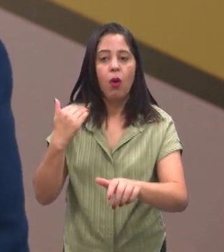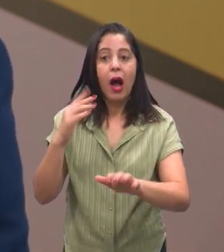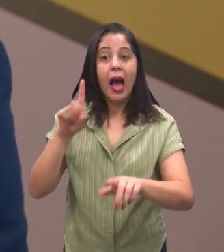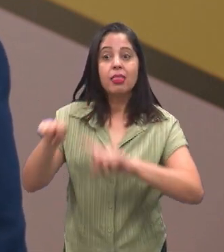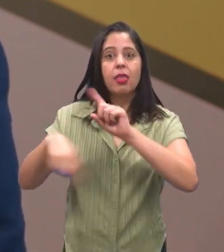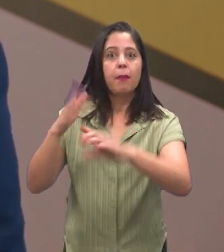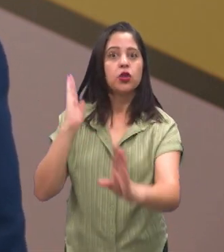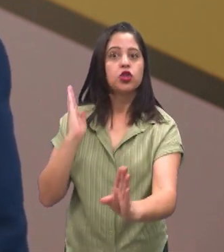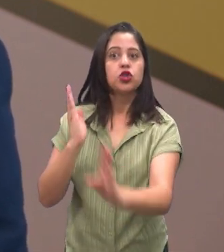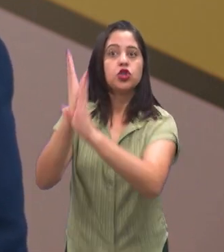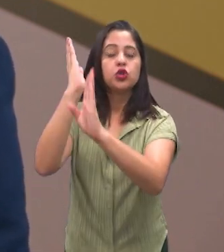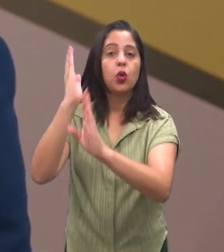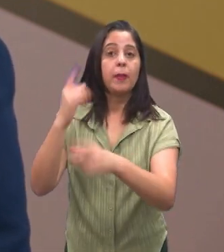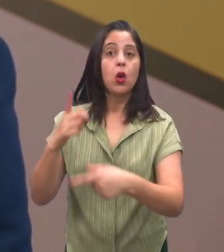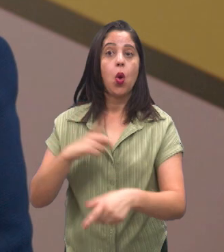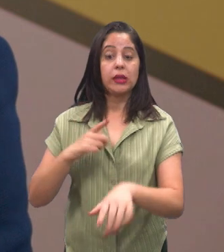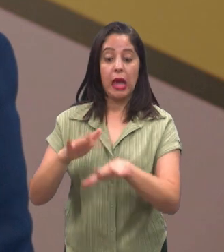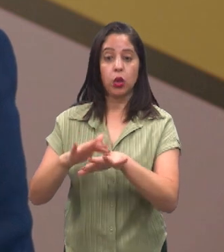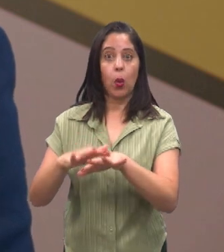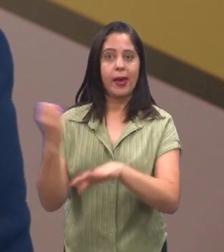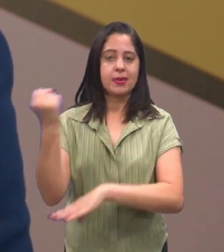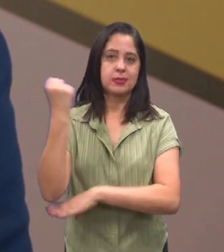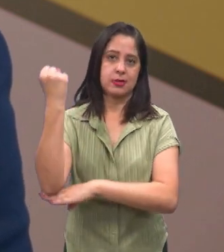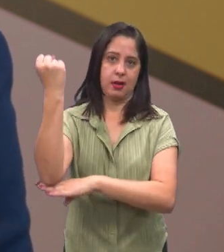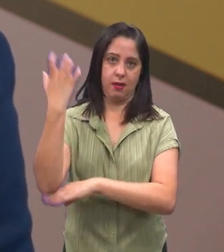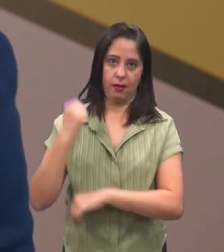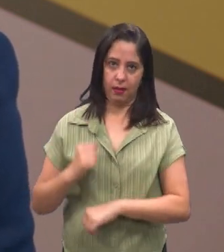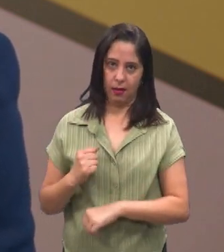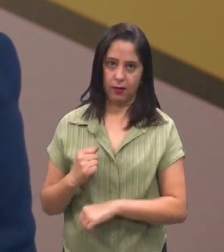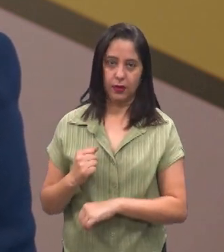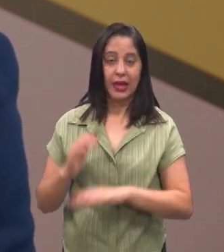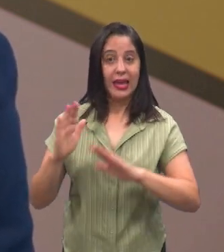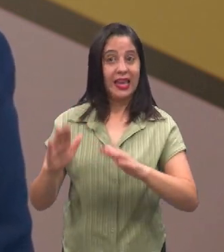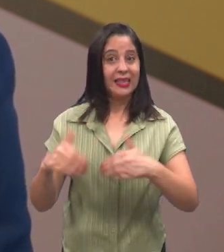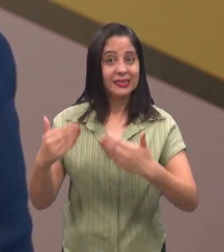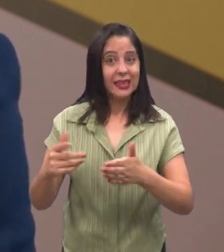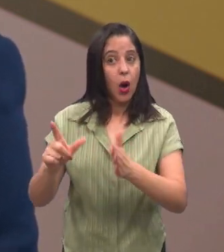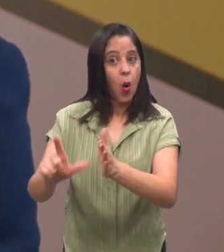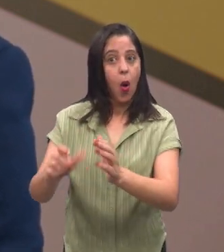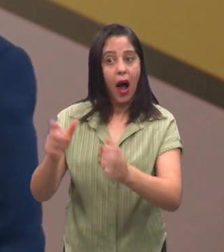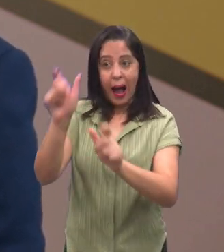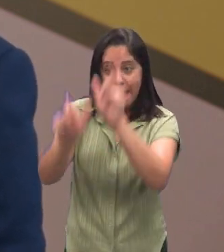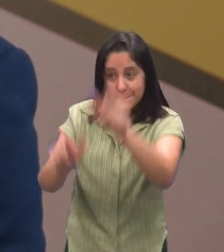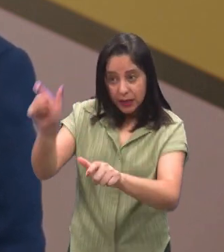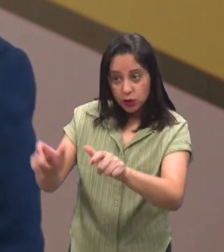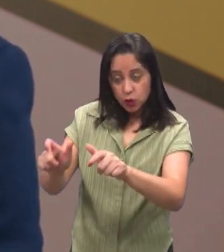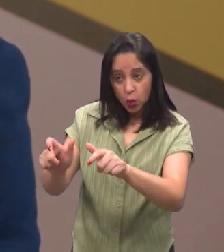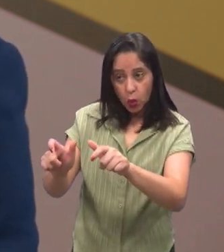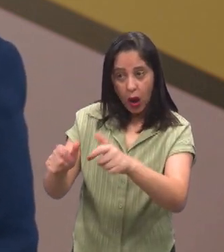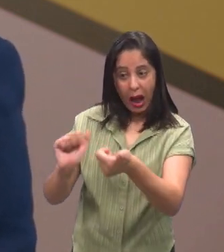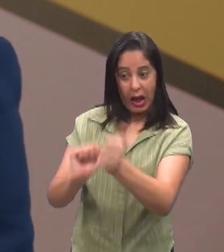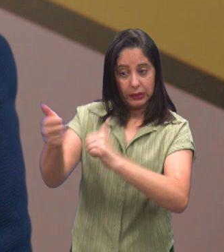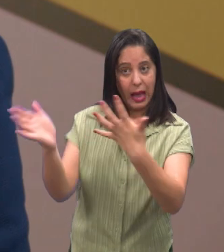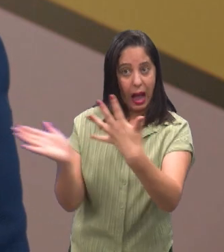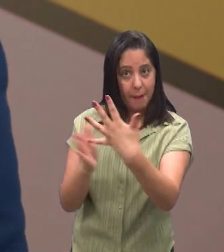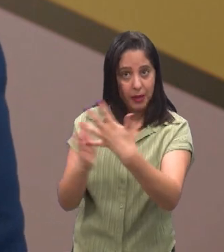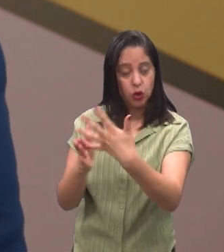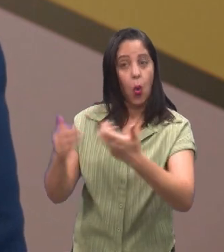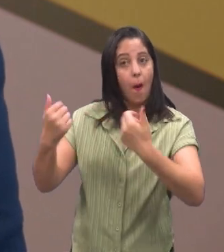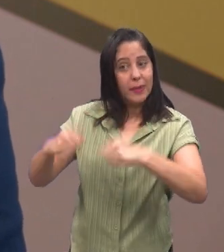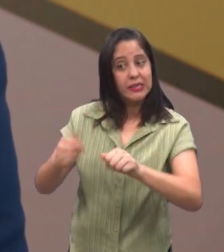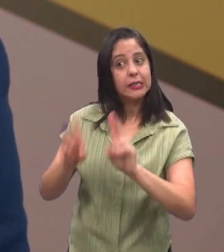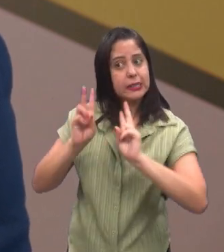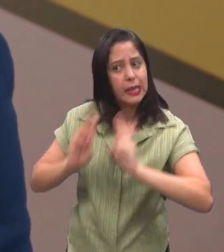obstruções graves e que ainda não eram sabidas, e isso pode acontecer. Então, é fundamental que todo atleta amador tenha um acompanhamento